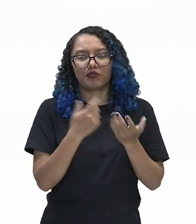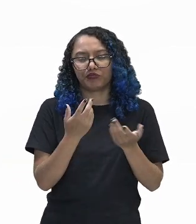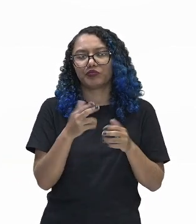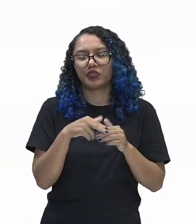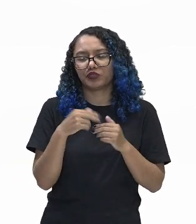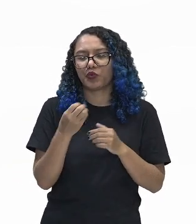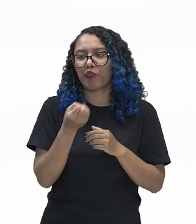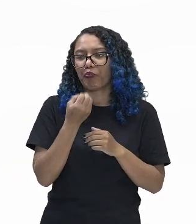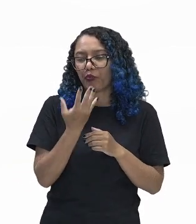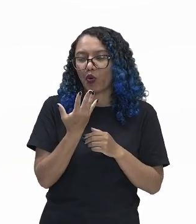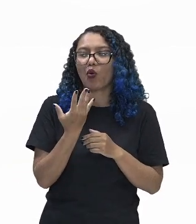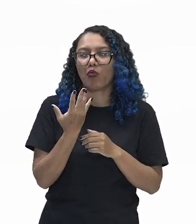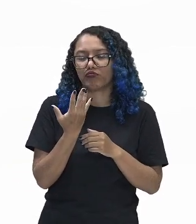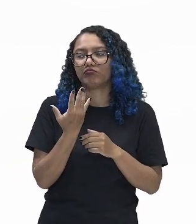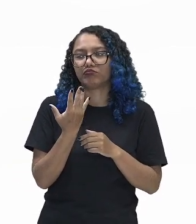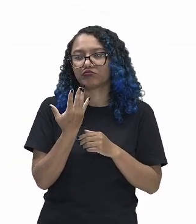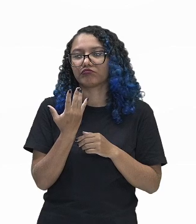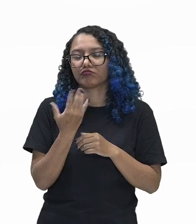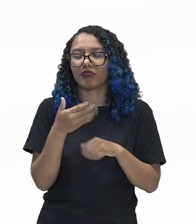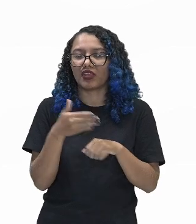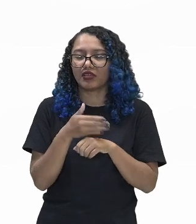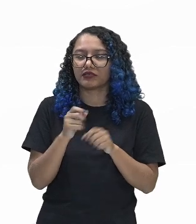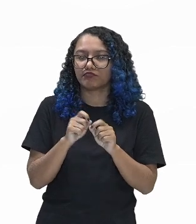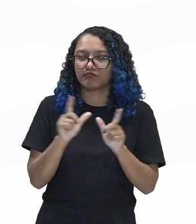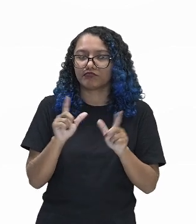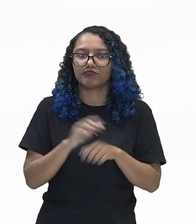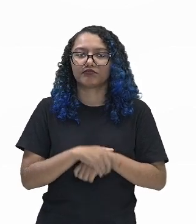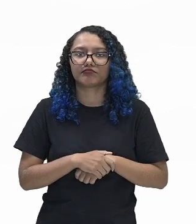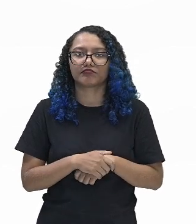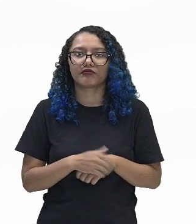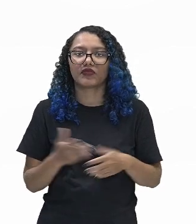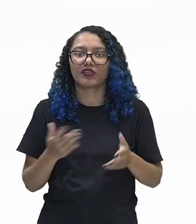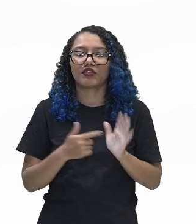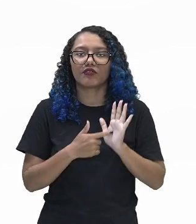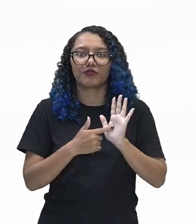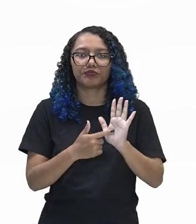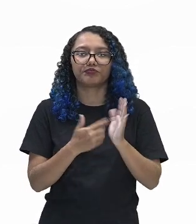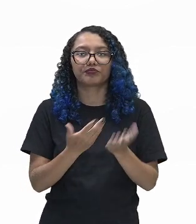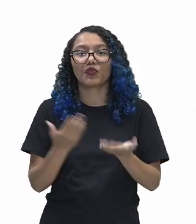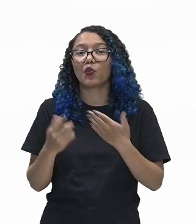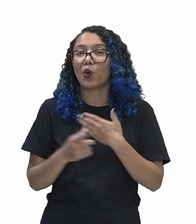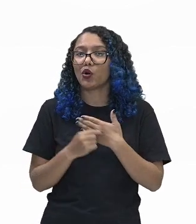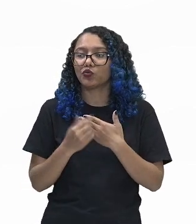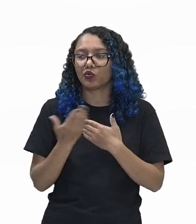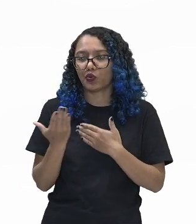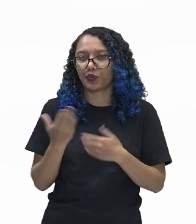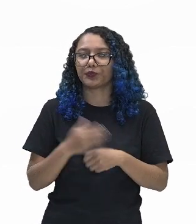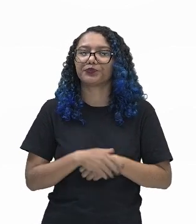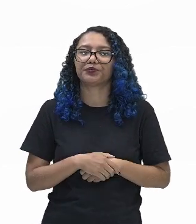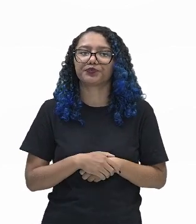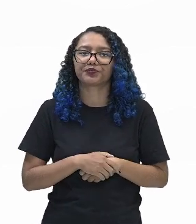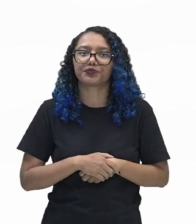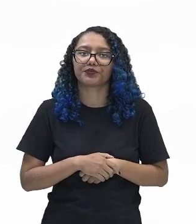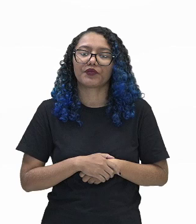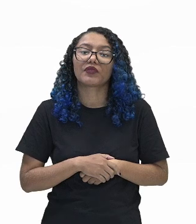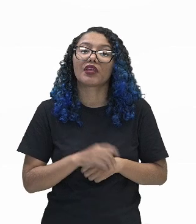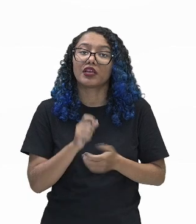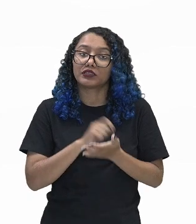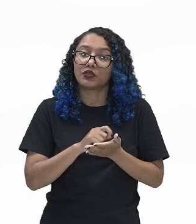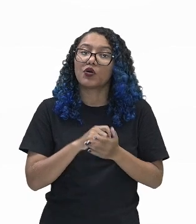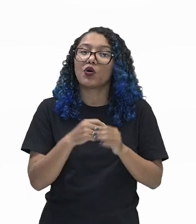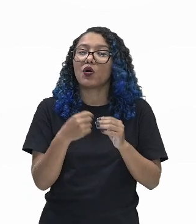QR Code. Mas vamos conhecer o nosso Olívio Jecupé. Olha o que diz a respeito dele. É um escritor